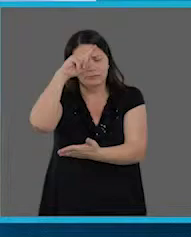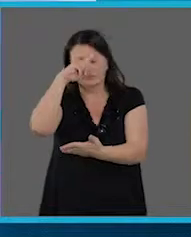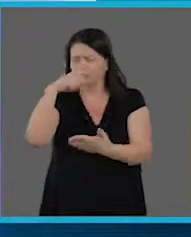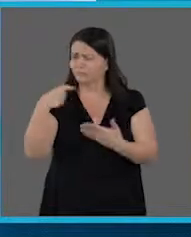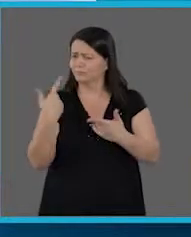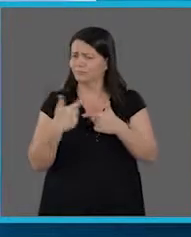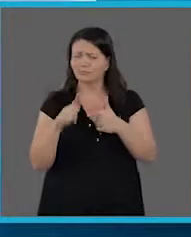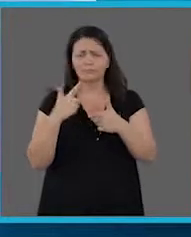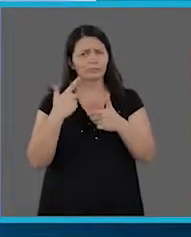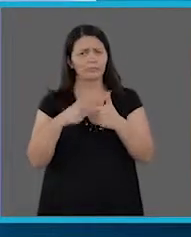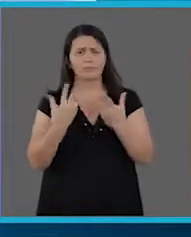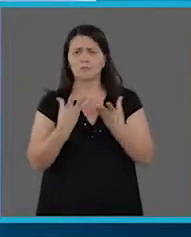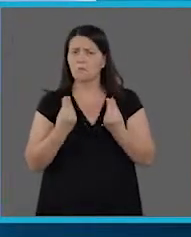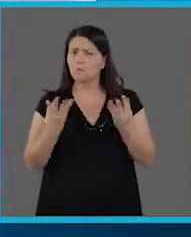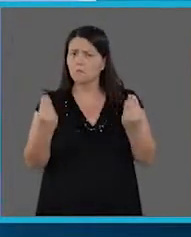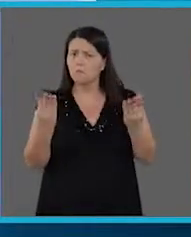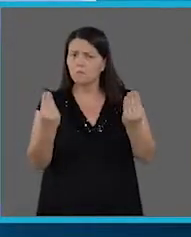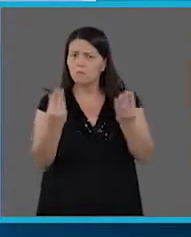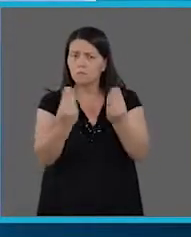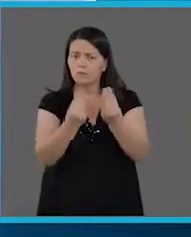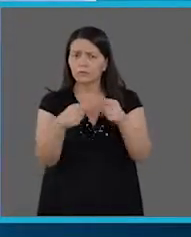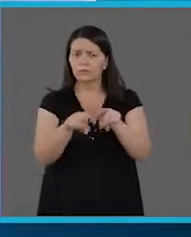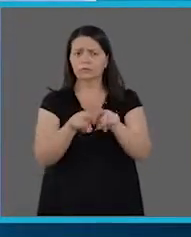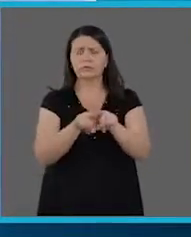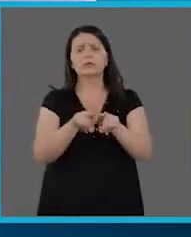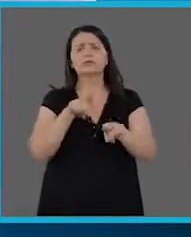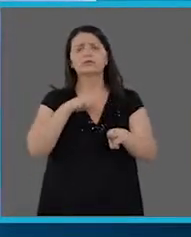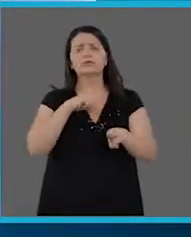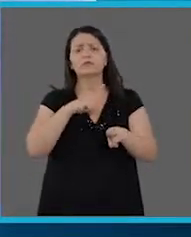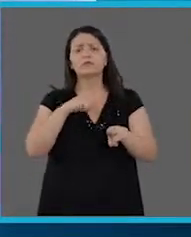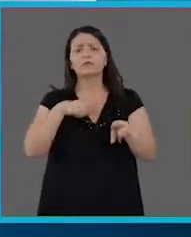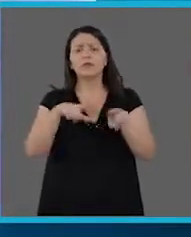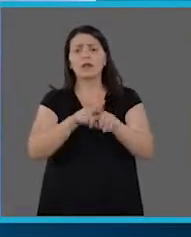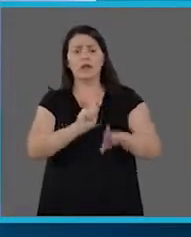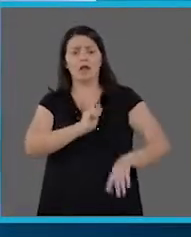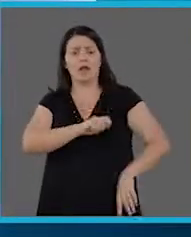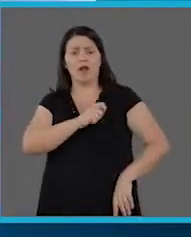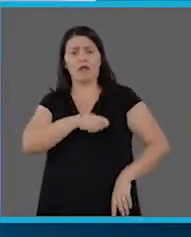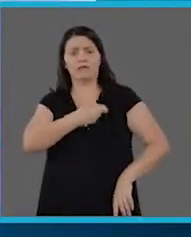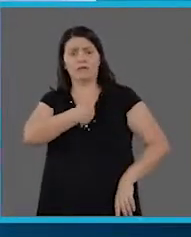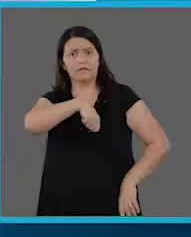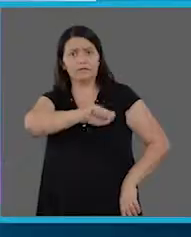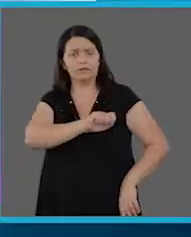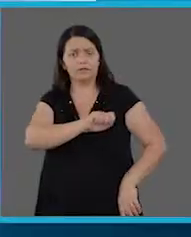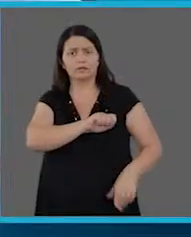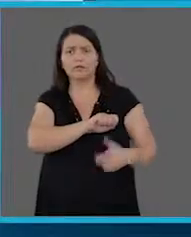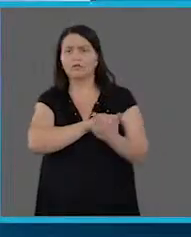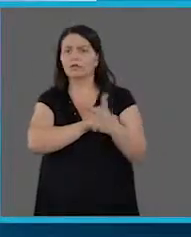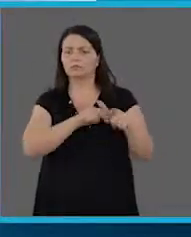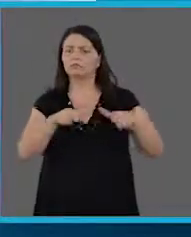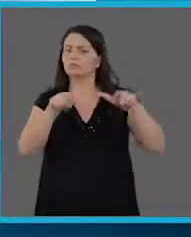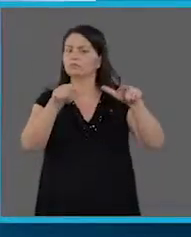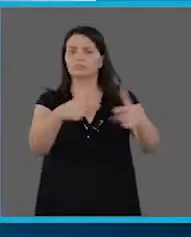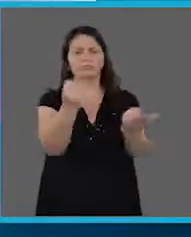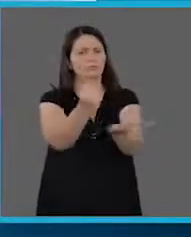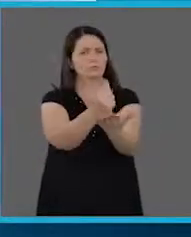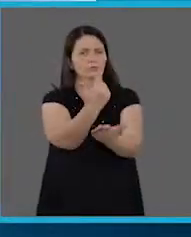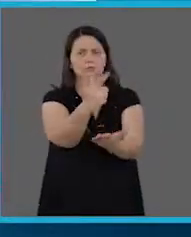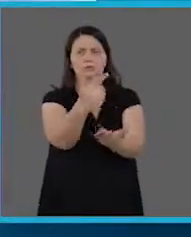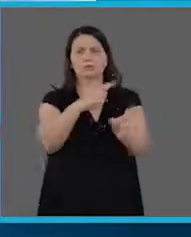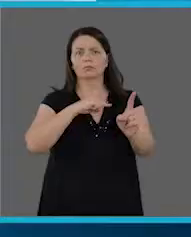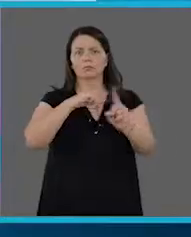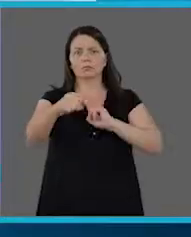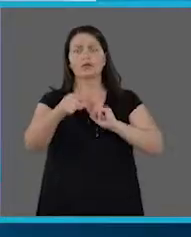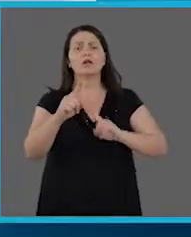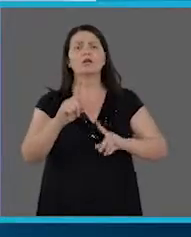não idôneas e isso deu um prejuízo muito complicado, inclusive eles tiveram uma fiscalização e eles não foram